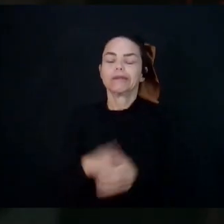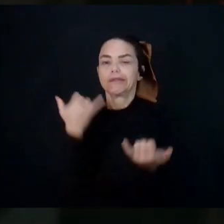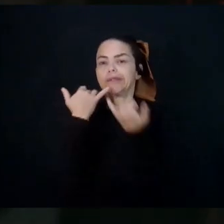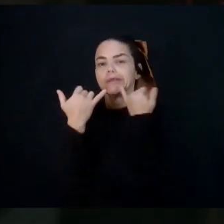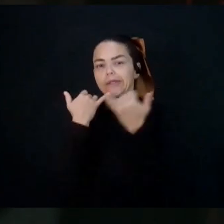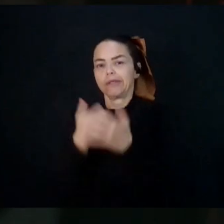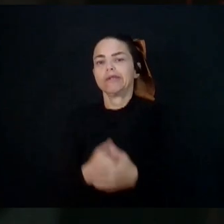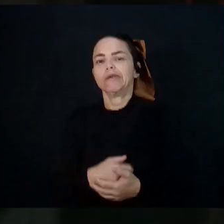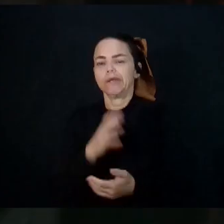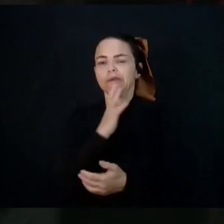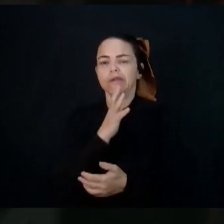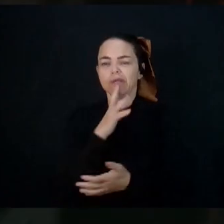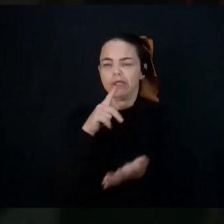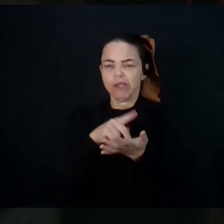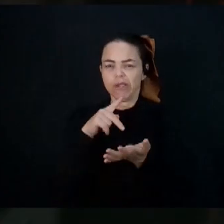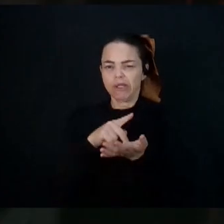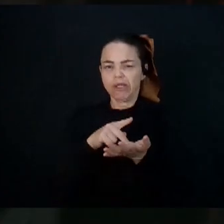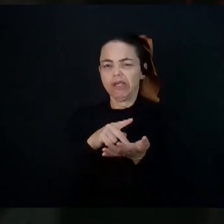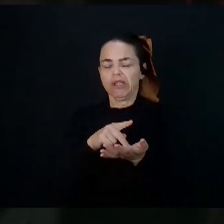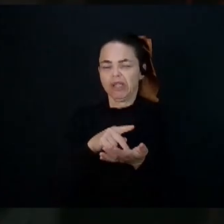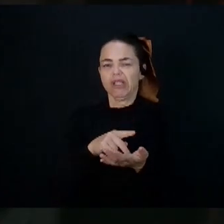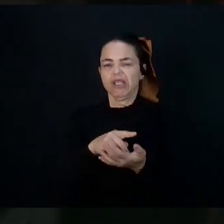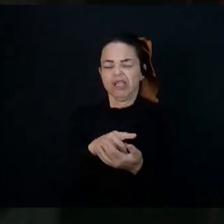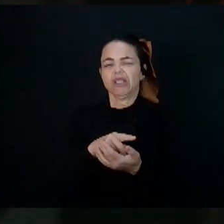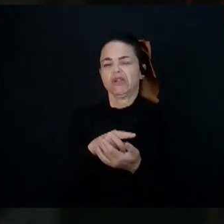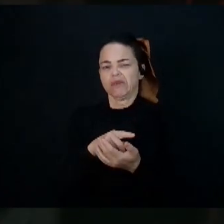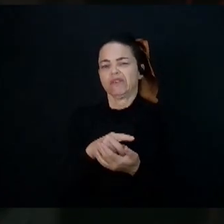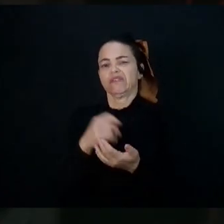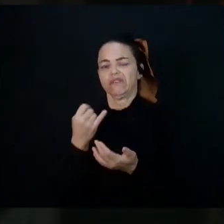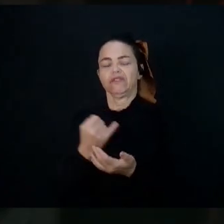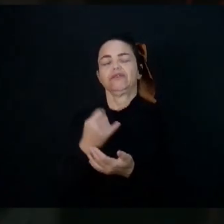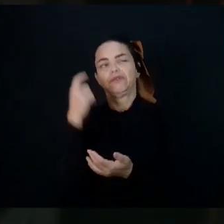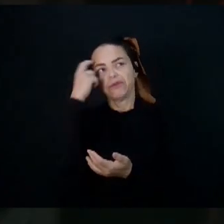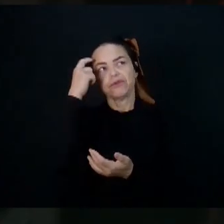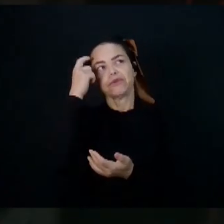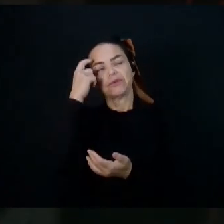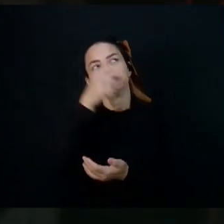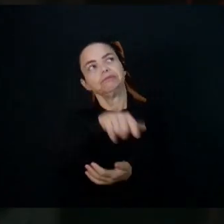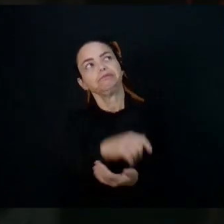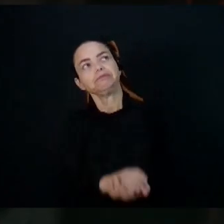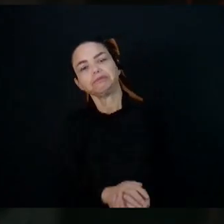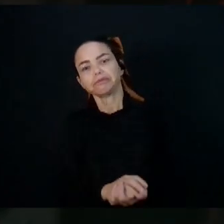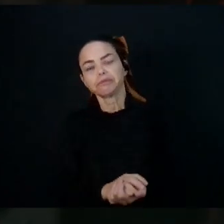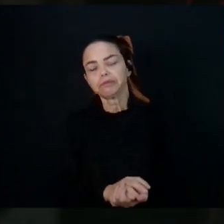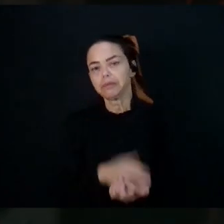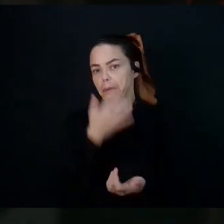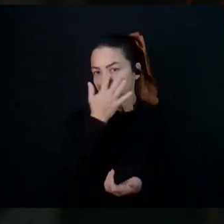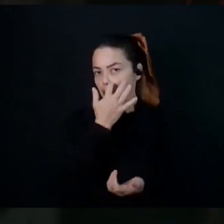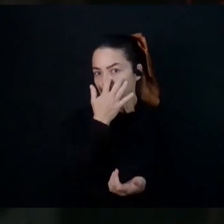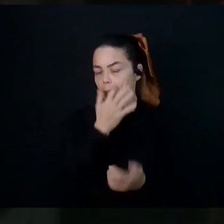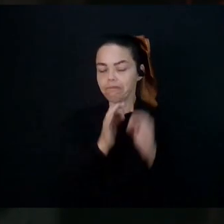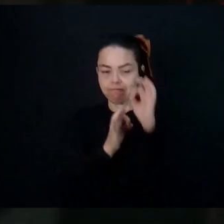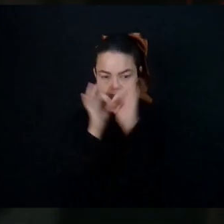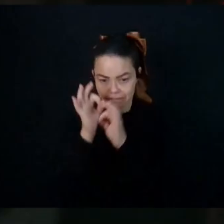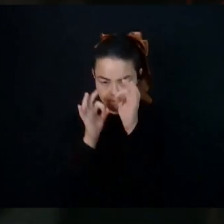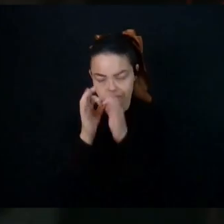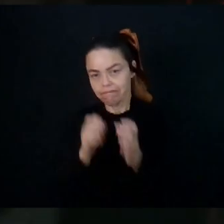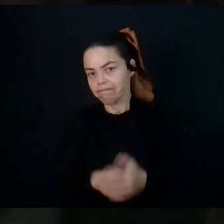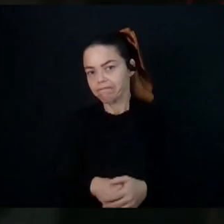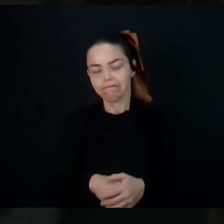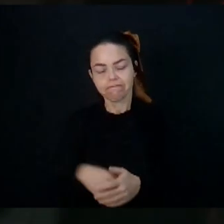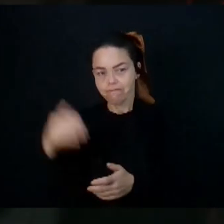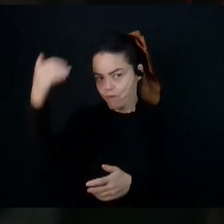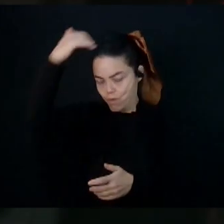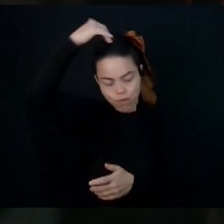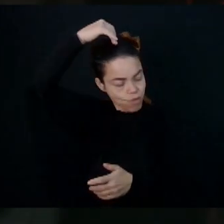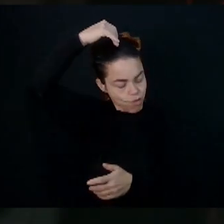e realmente é algo assim de se pensar, né? A pessoa executar esse plano e não ter culpa.